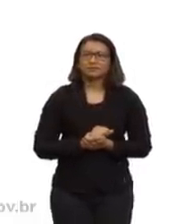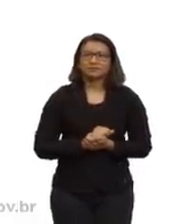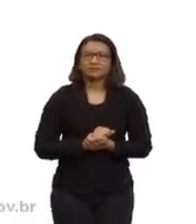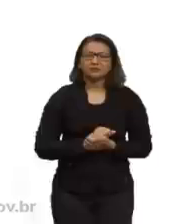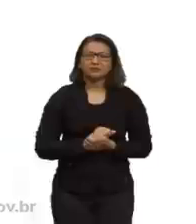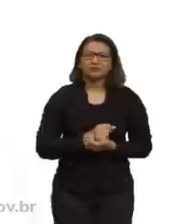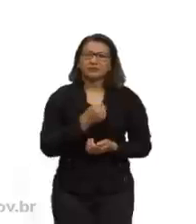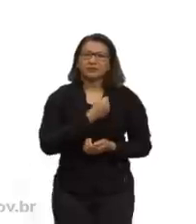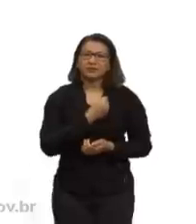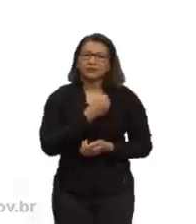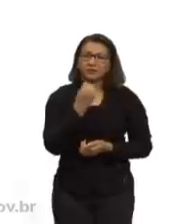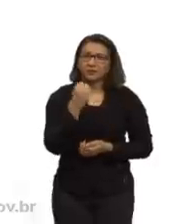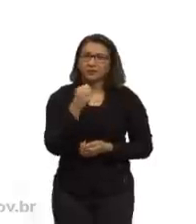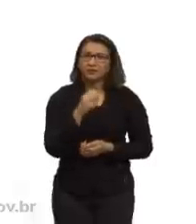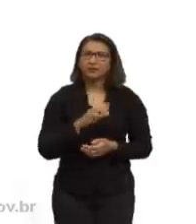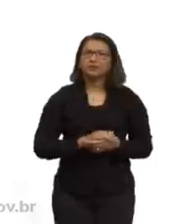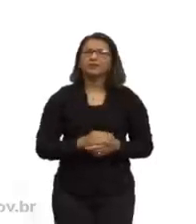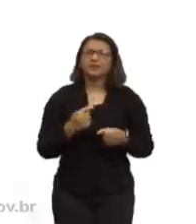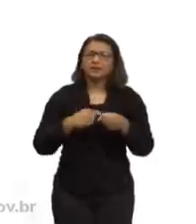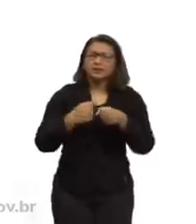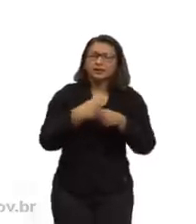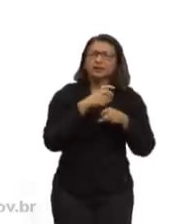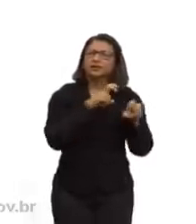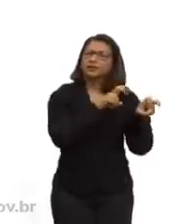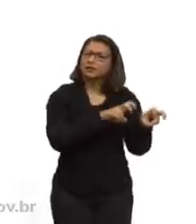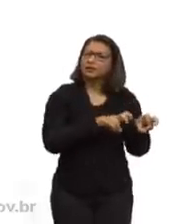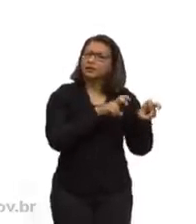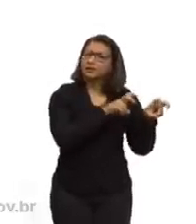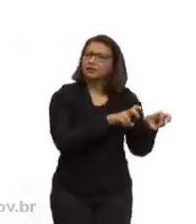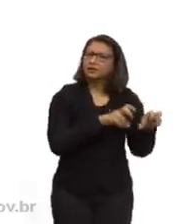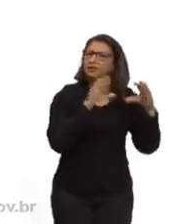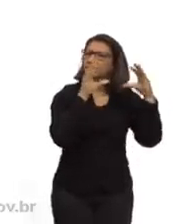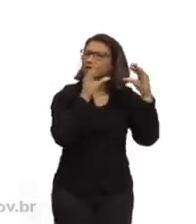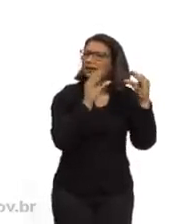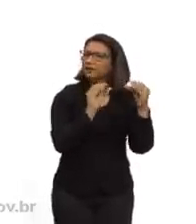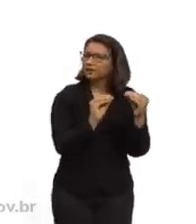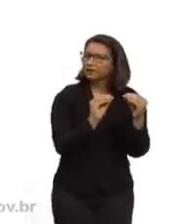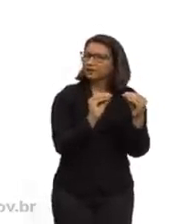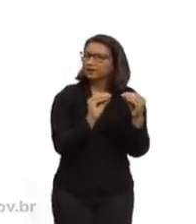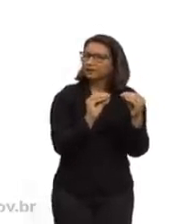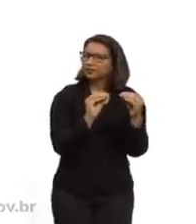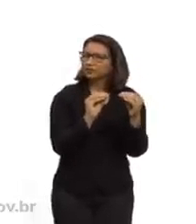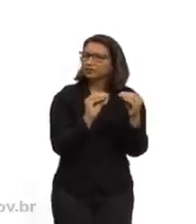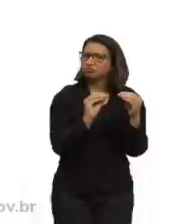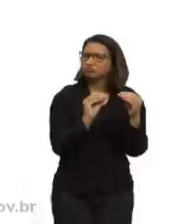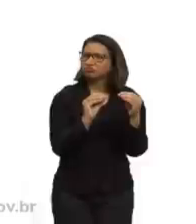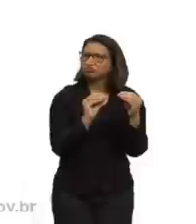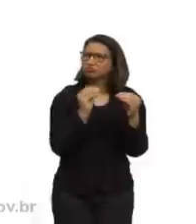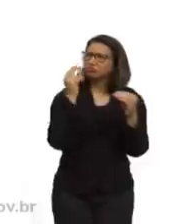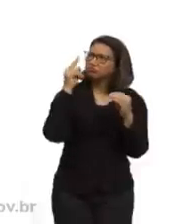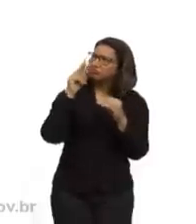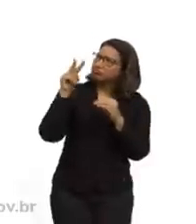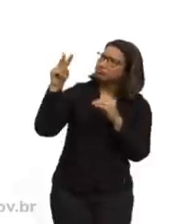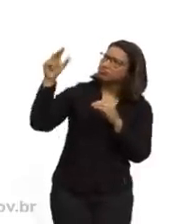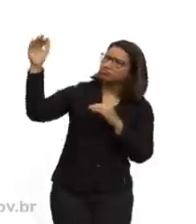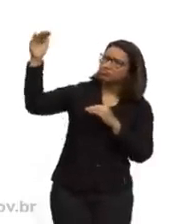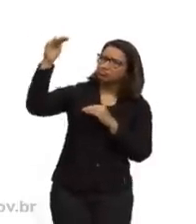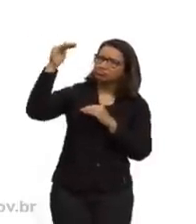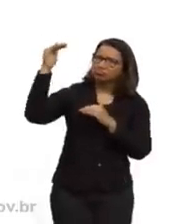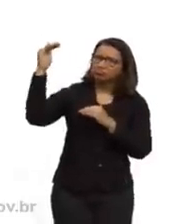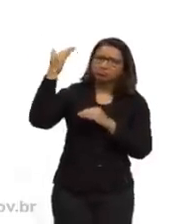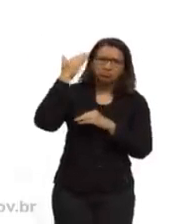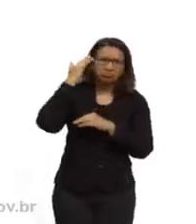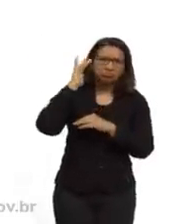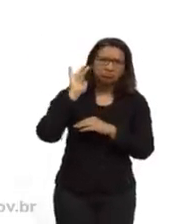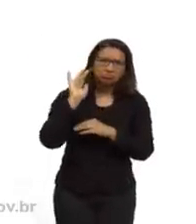Numa cidade do interior, à noite, surgiu um objeto voador não identificado, em forma de